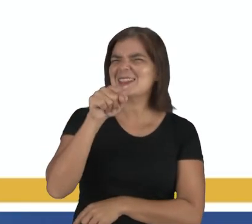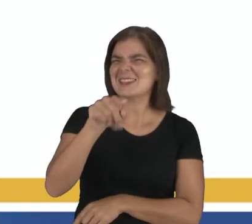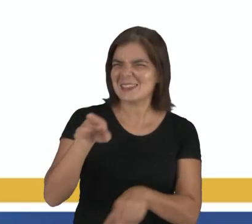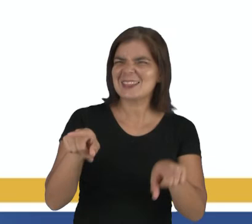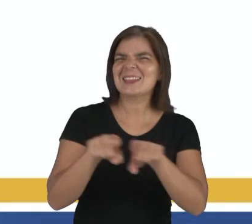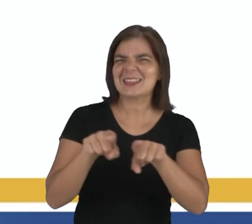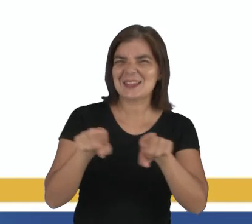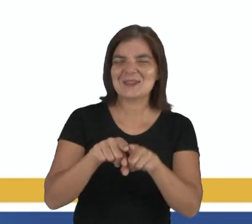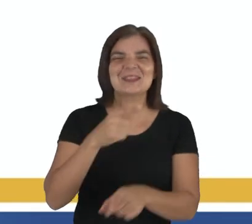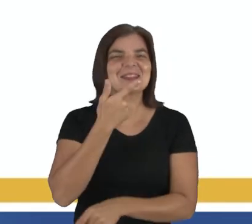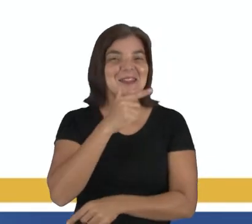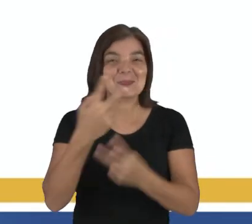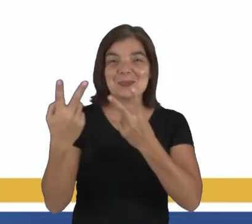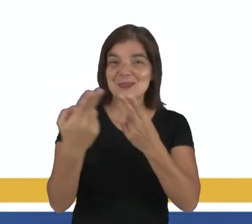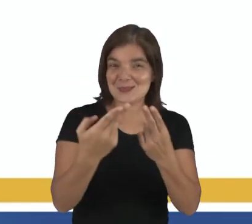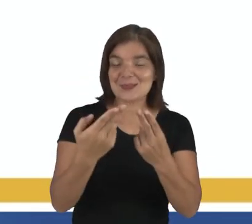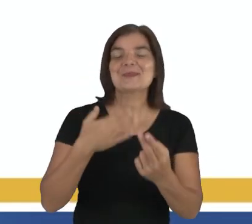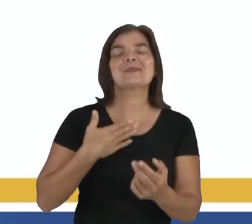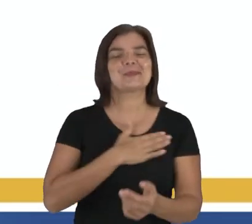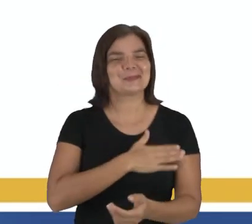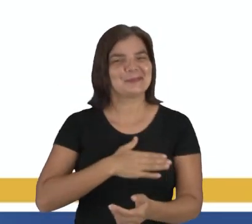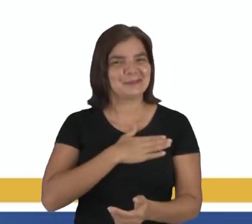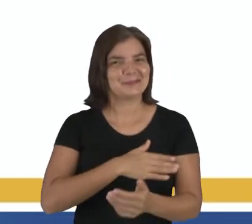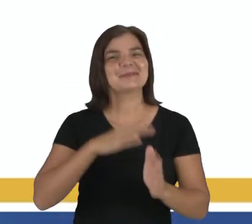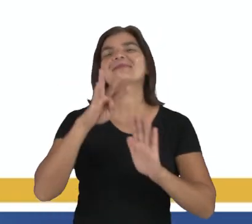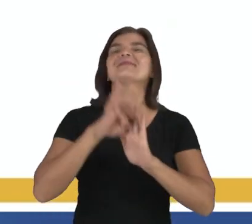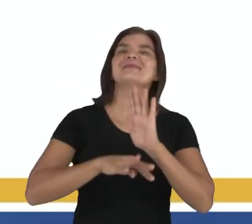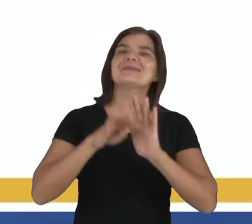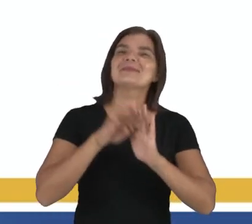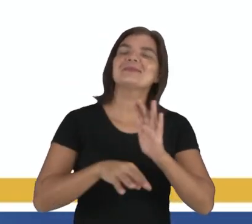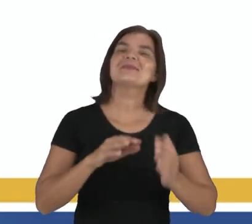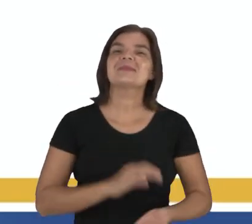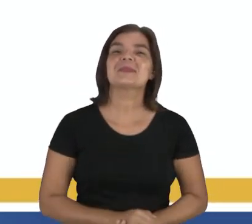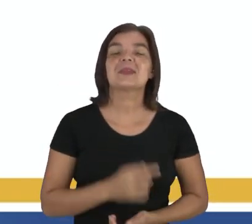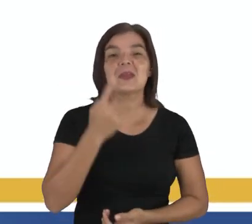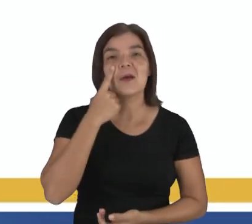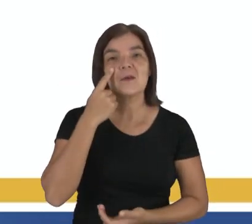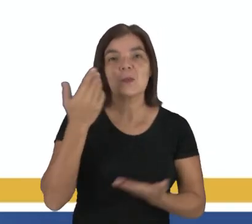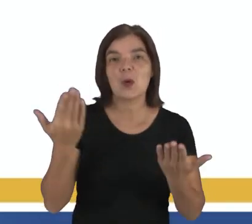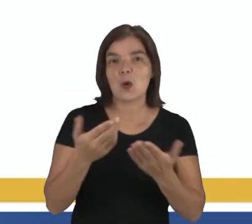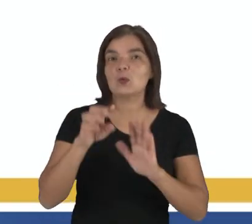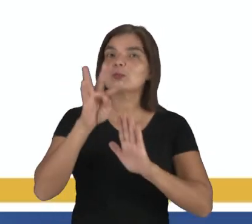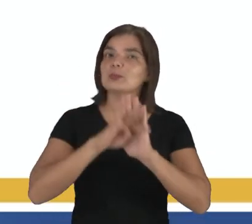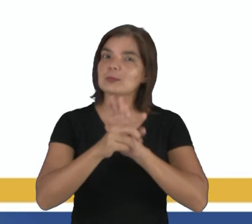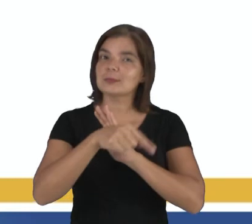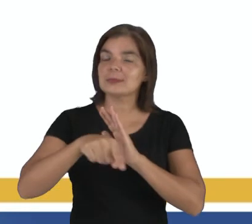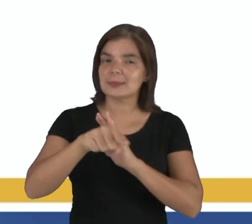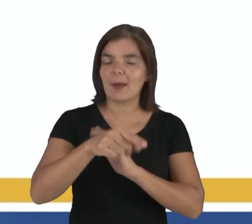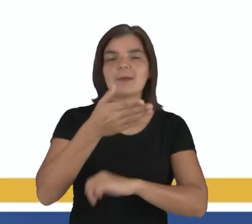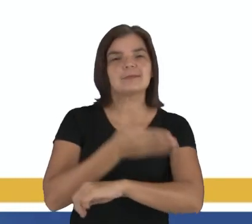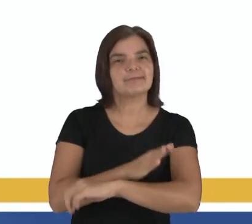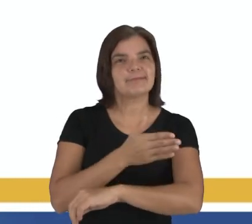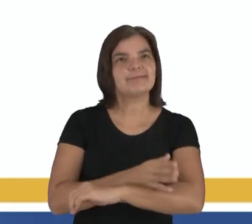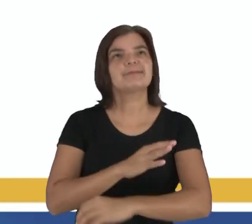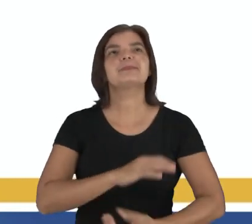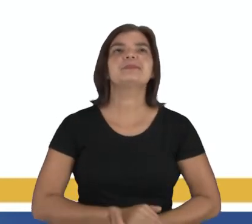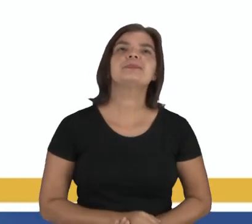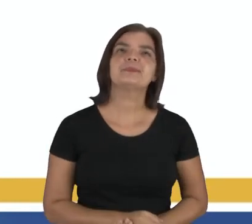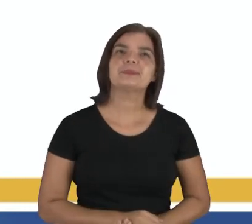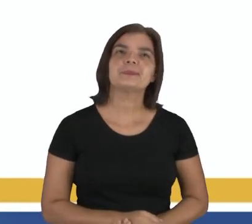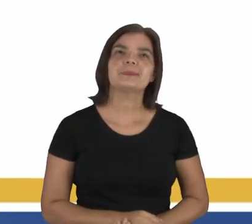também está rindo, como eu gostei desse texto. Agora, nós vamos passar a mais um texto para a gente exercitar isso.